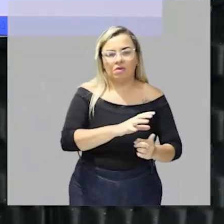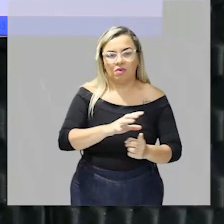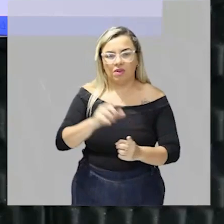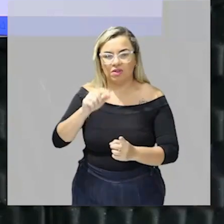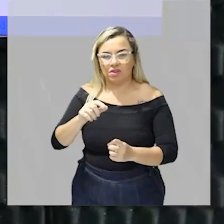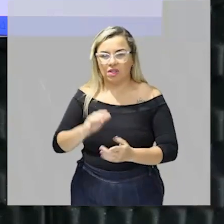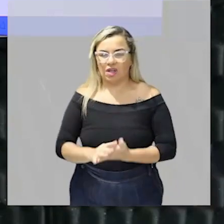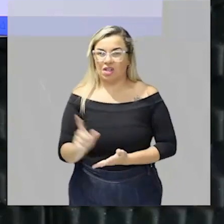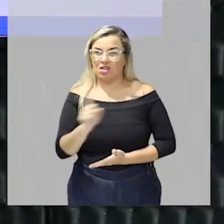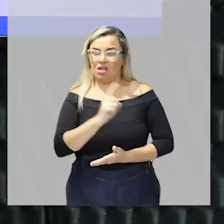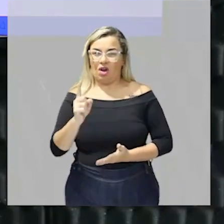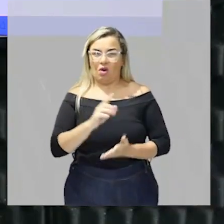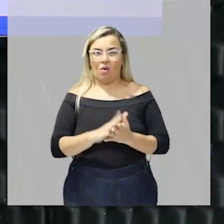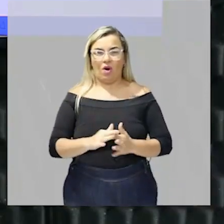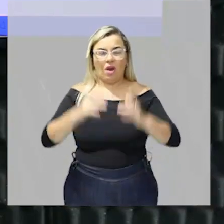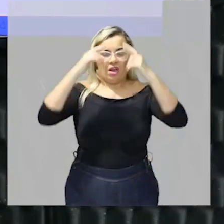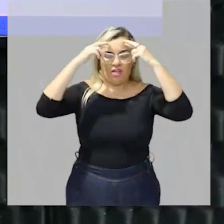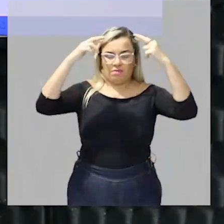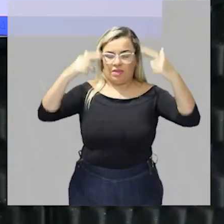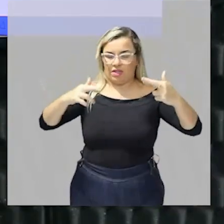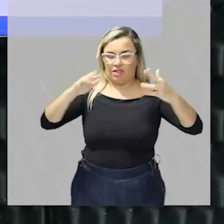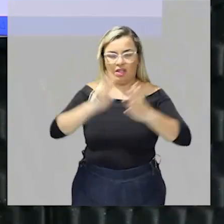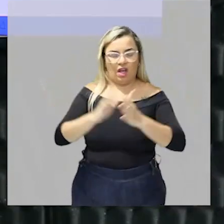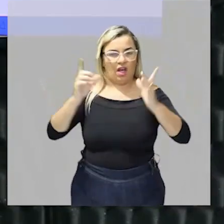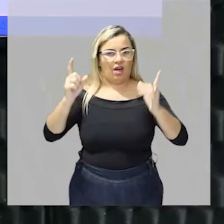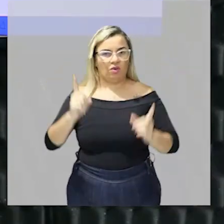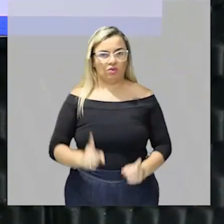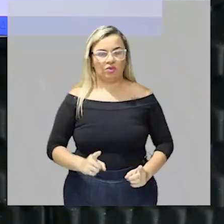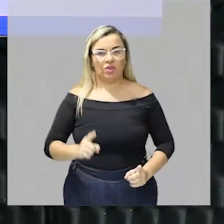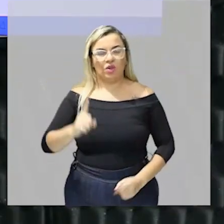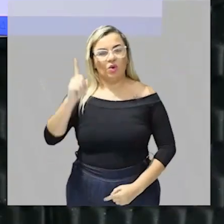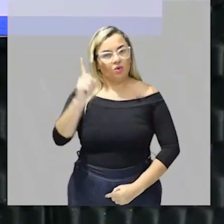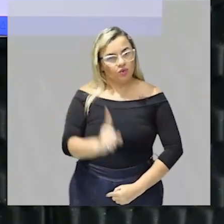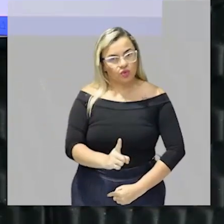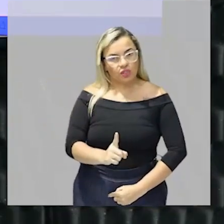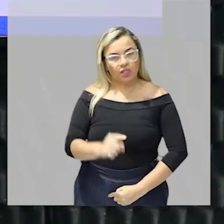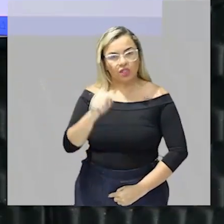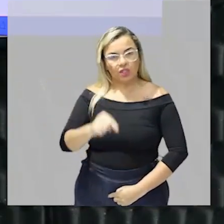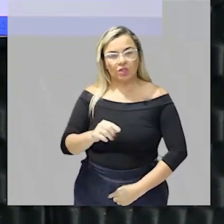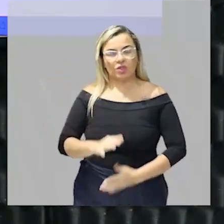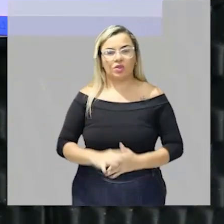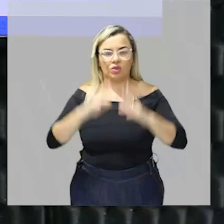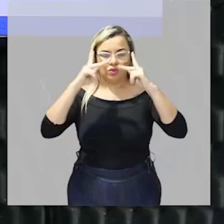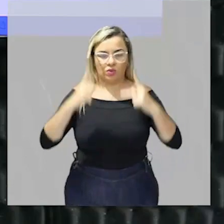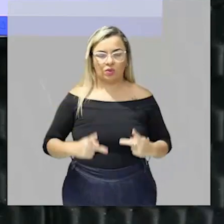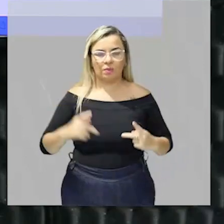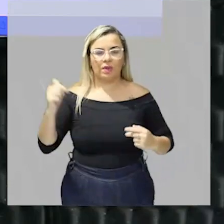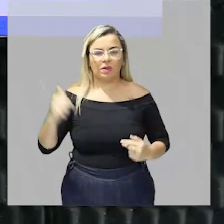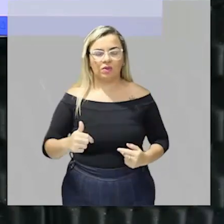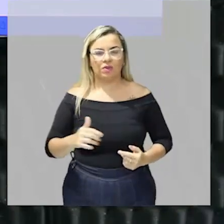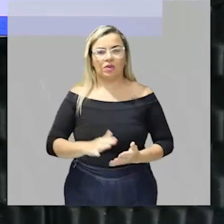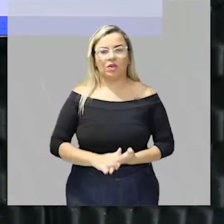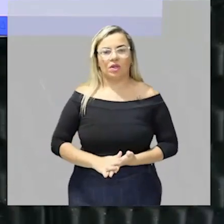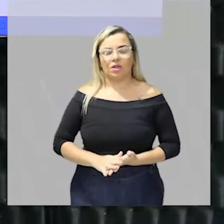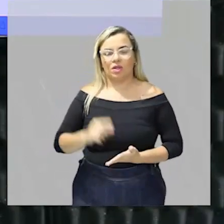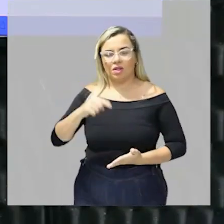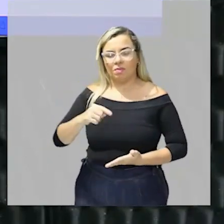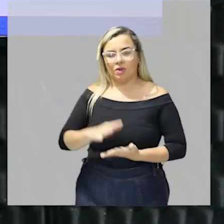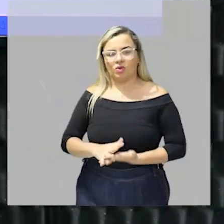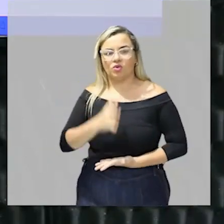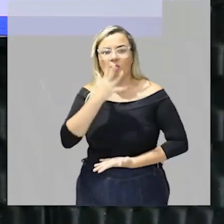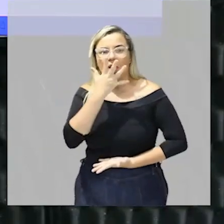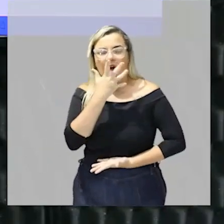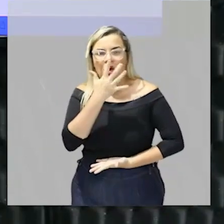direitos humanos. Um projeto que, acima de tudo, está ali em prol de uma raça tida ou considerada